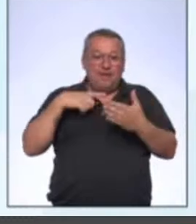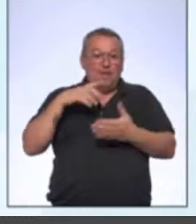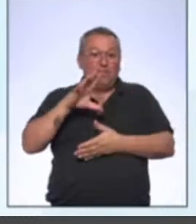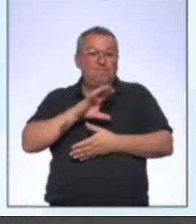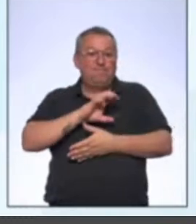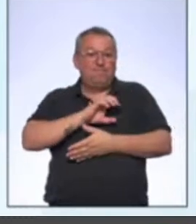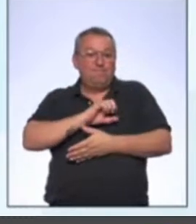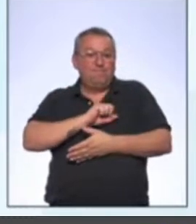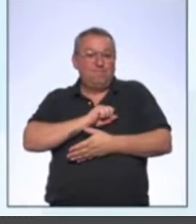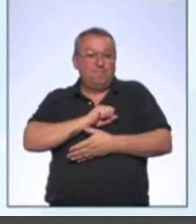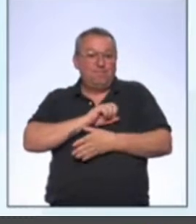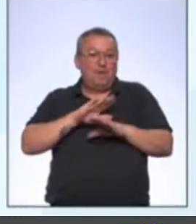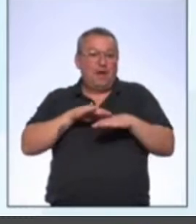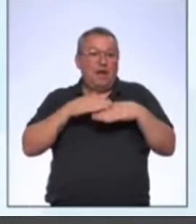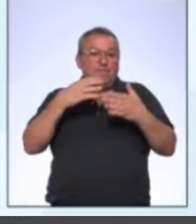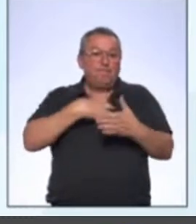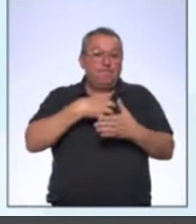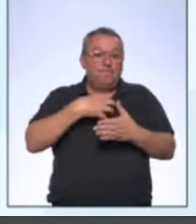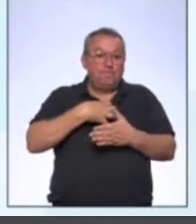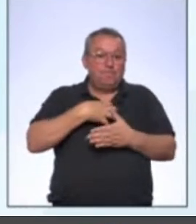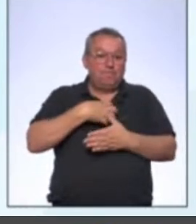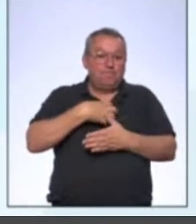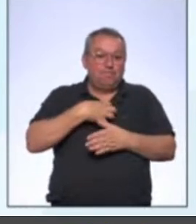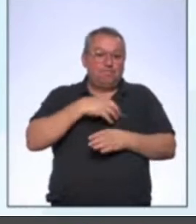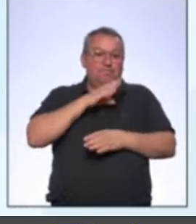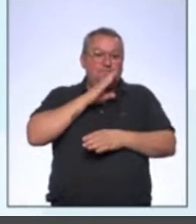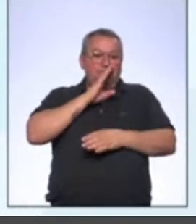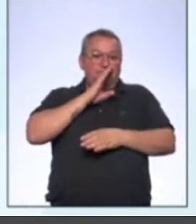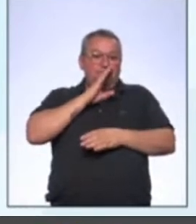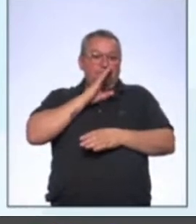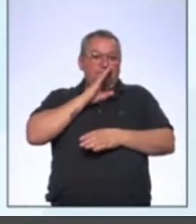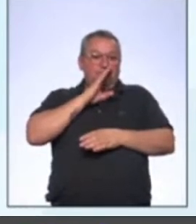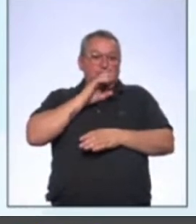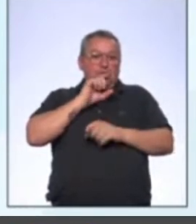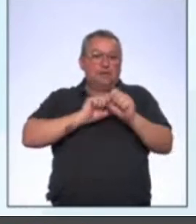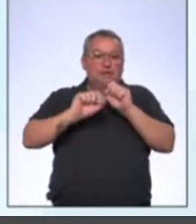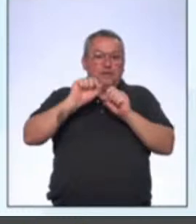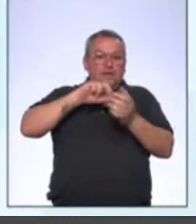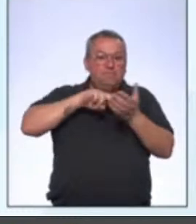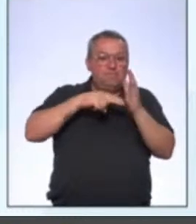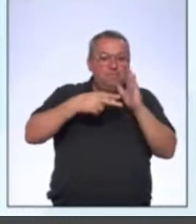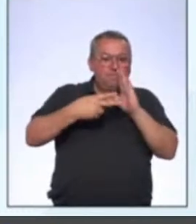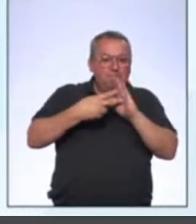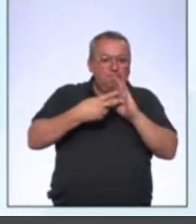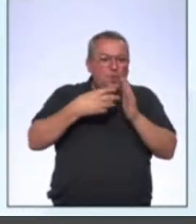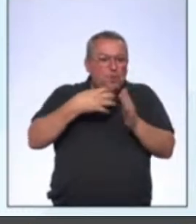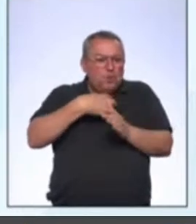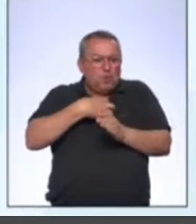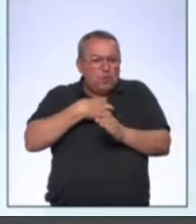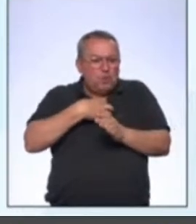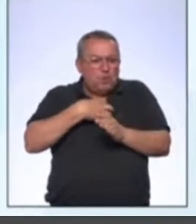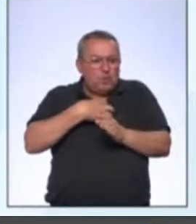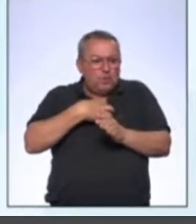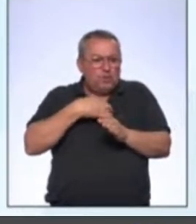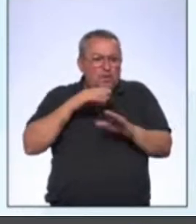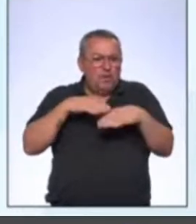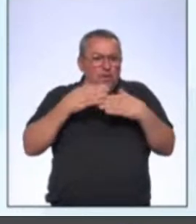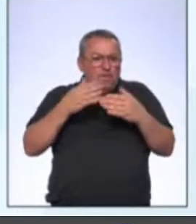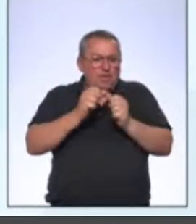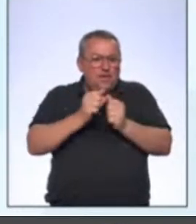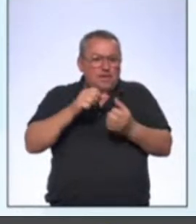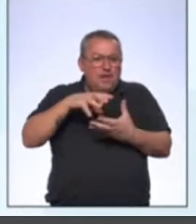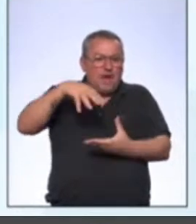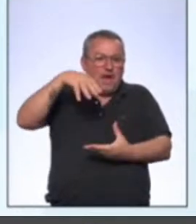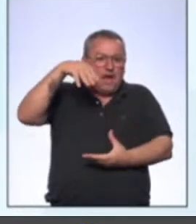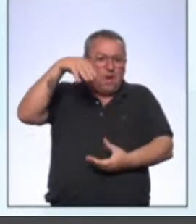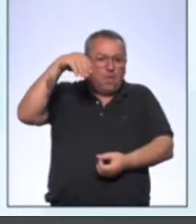amar, mas quem sente muito, cala. Quem quer dizer quando sente, quanto sente, fica sem alma